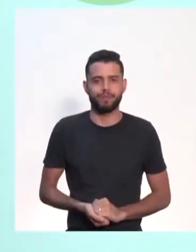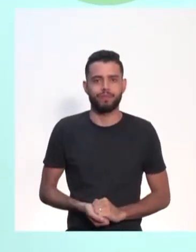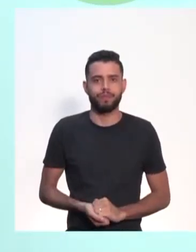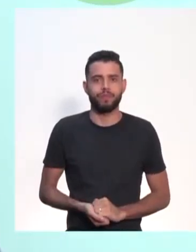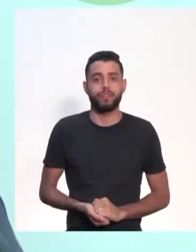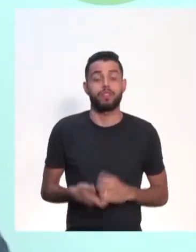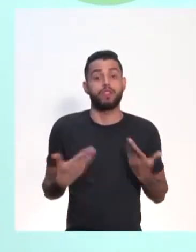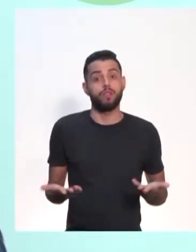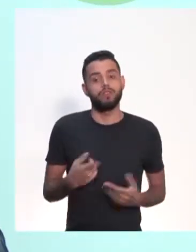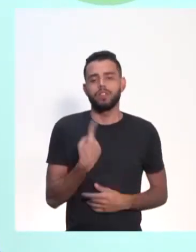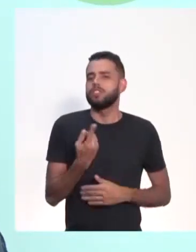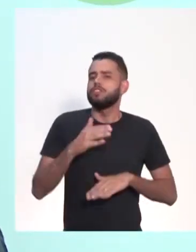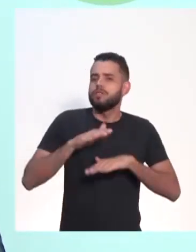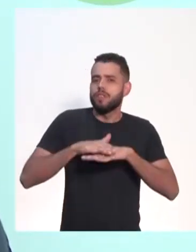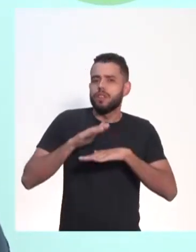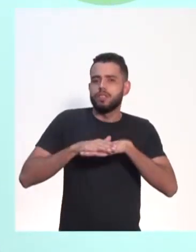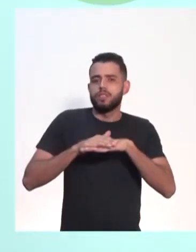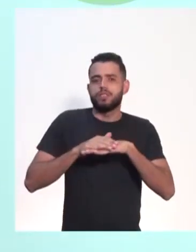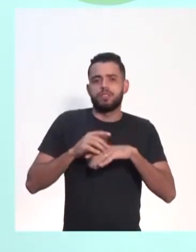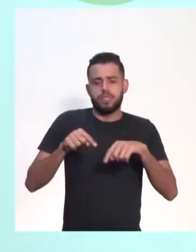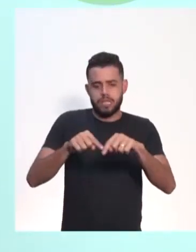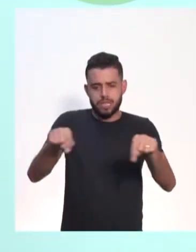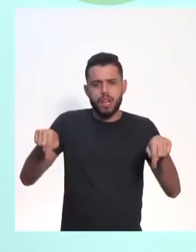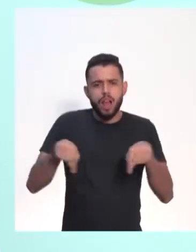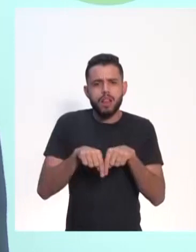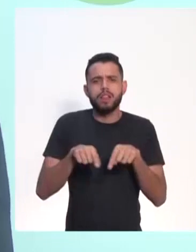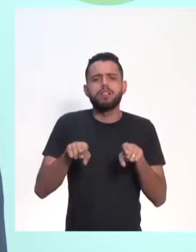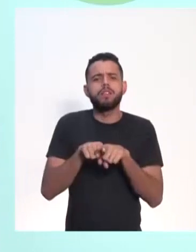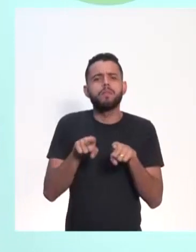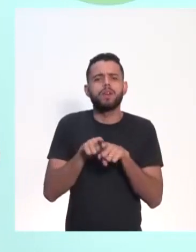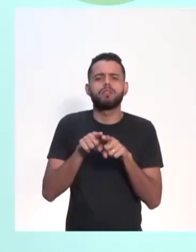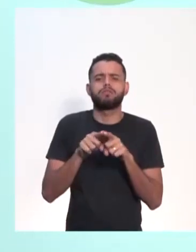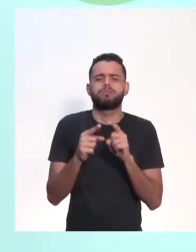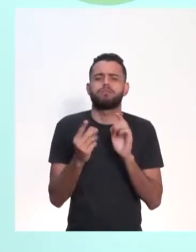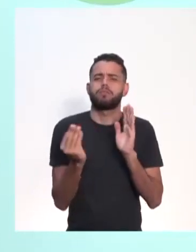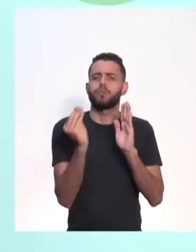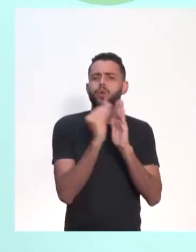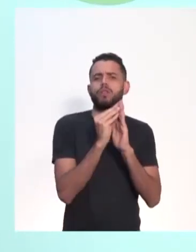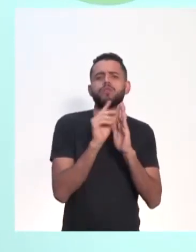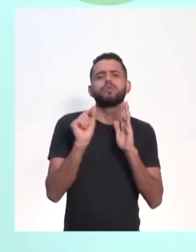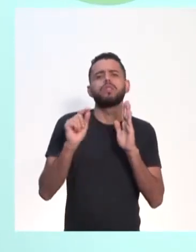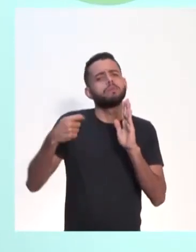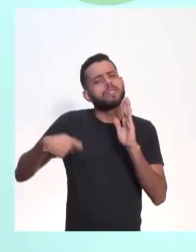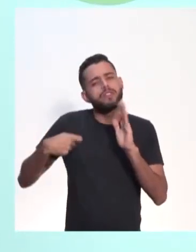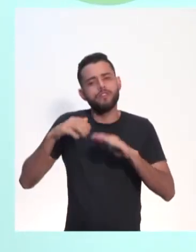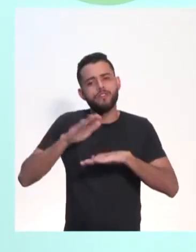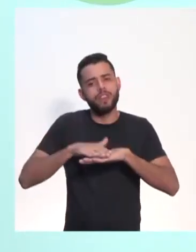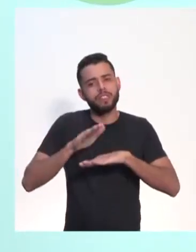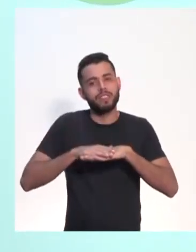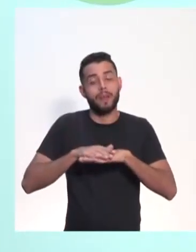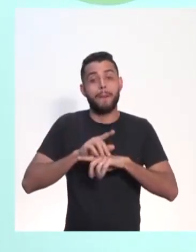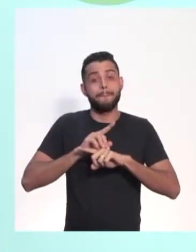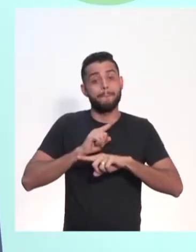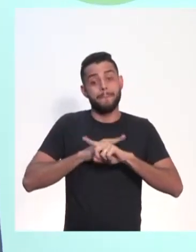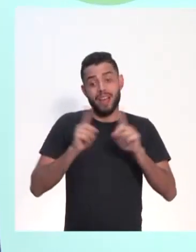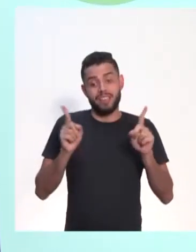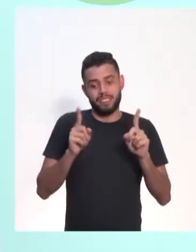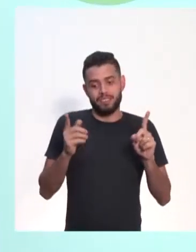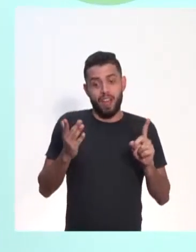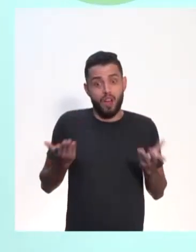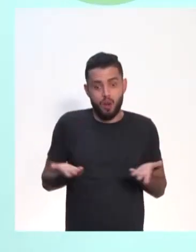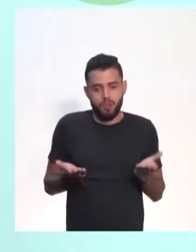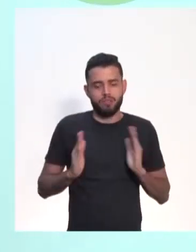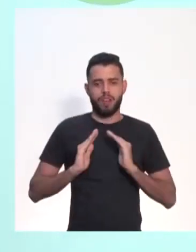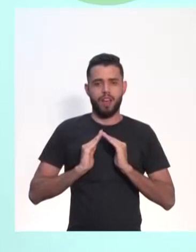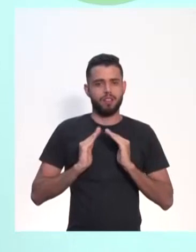isso em sala de aula e coloca uns recadinhos do que a gente tem que fazer nesse mês, mas a gente não está na sala de aula, então a gente vai fazer isso